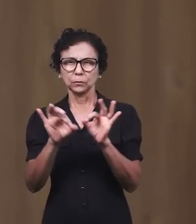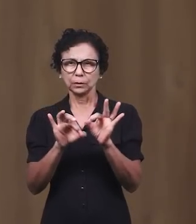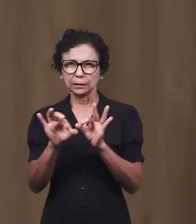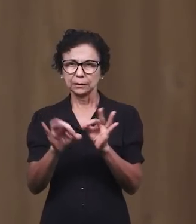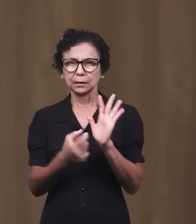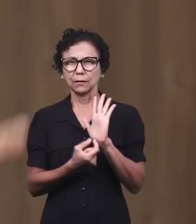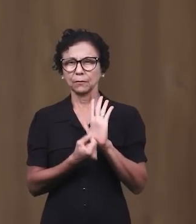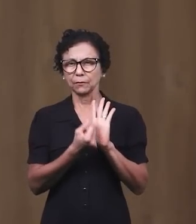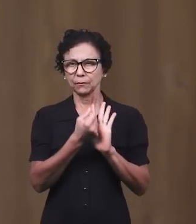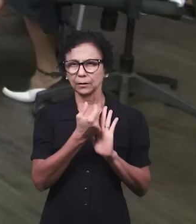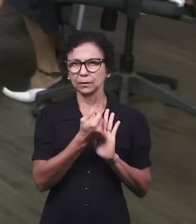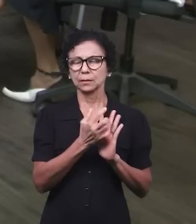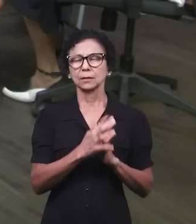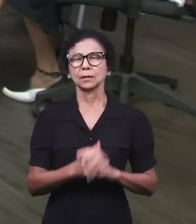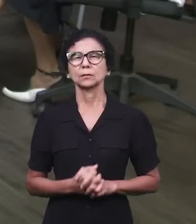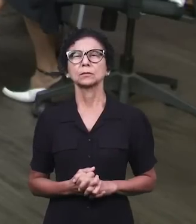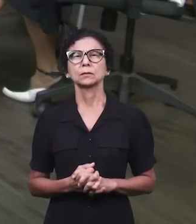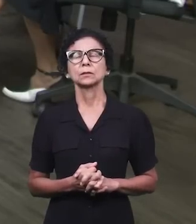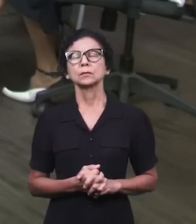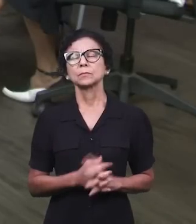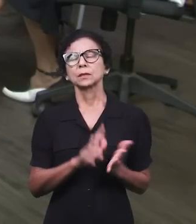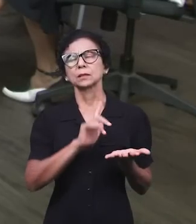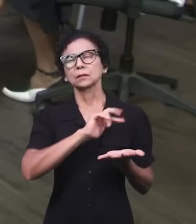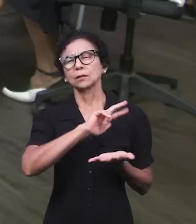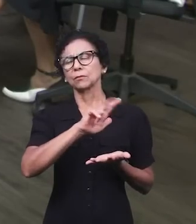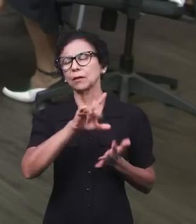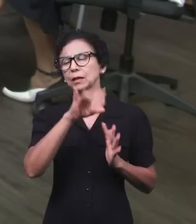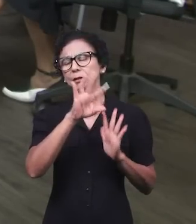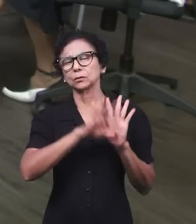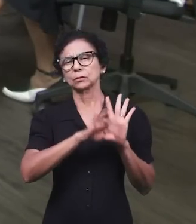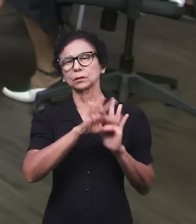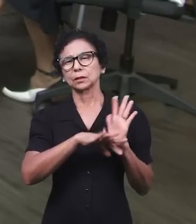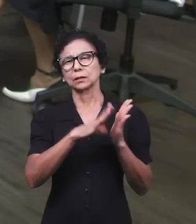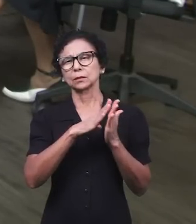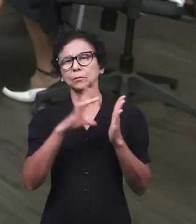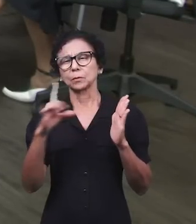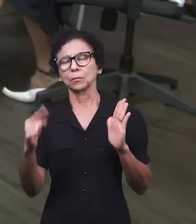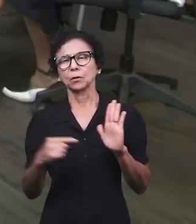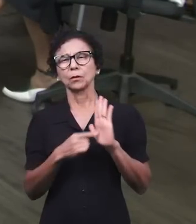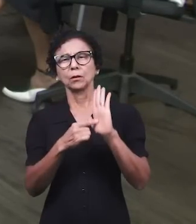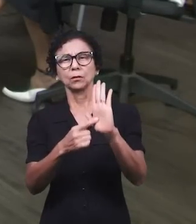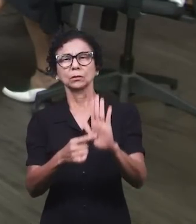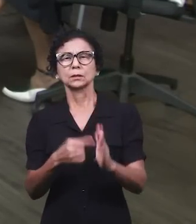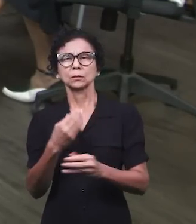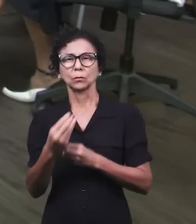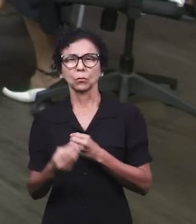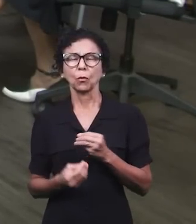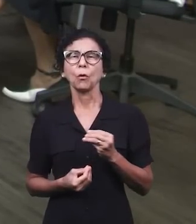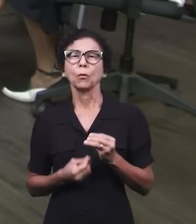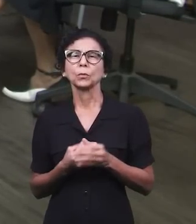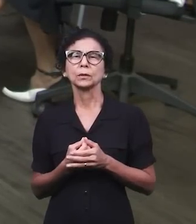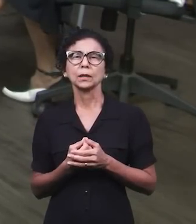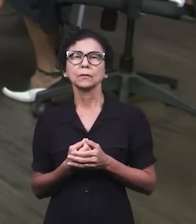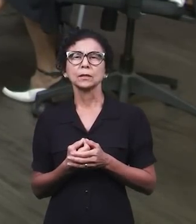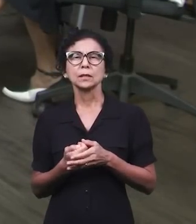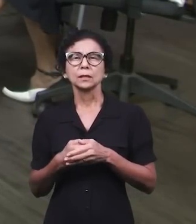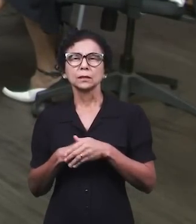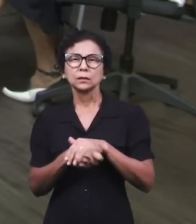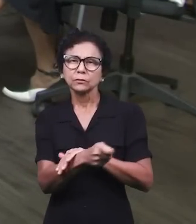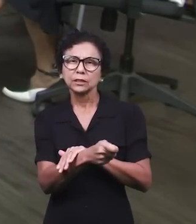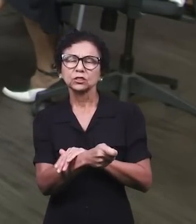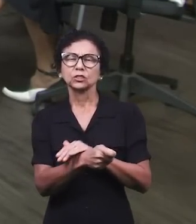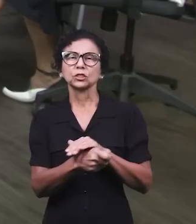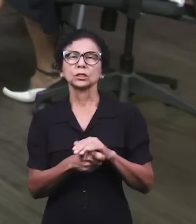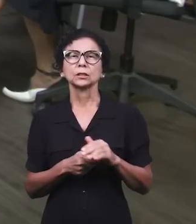Bem, e há outros textos bíblicos, lança o teu pão sobre as águas, você tem ali sobre diversificação de investimentos, tem outras ainda,